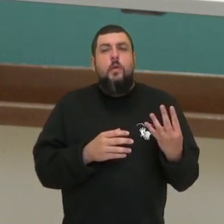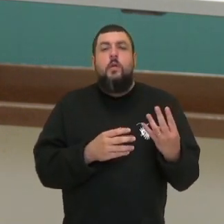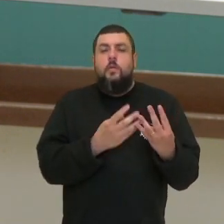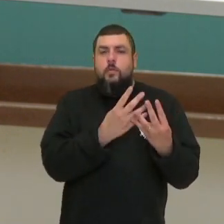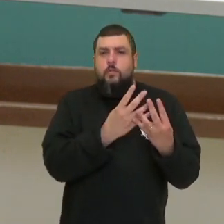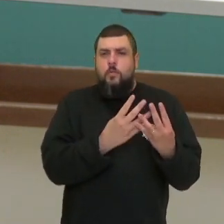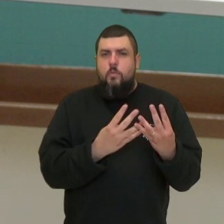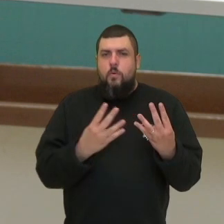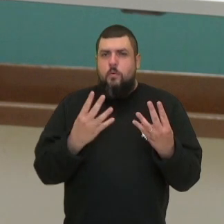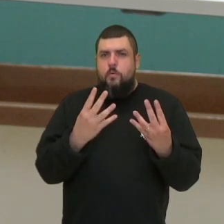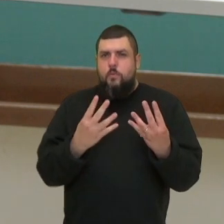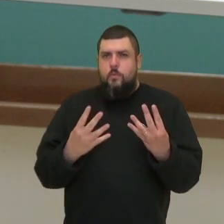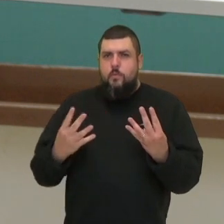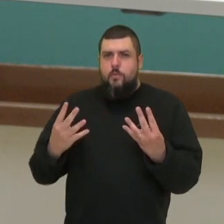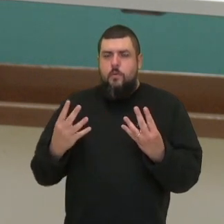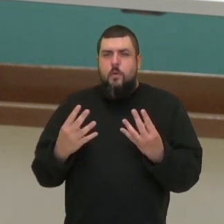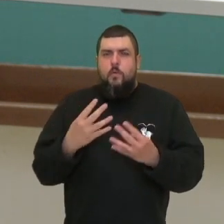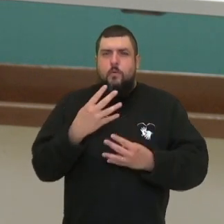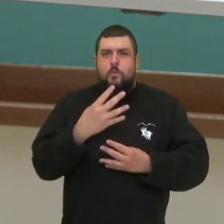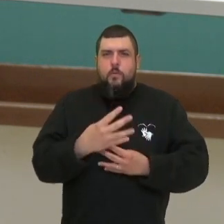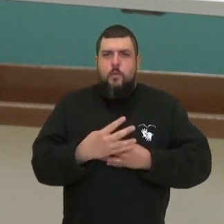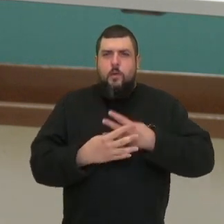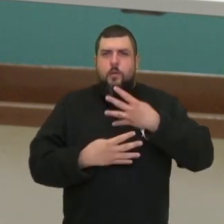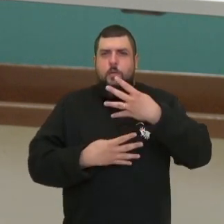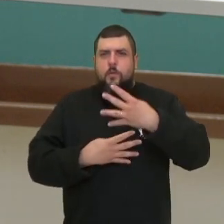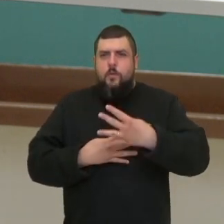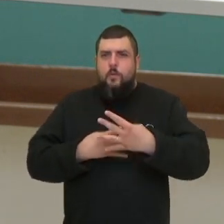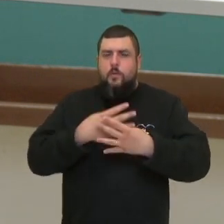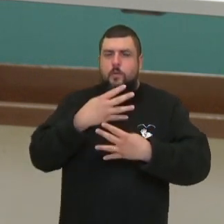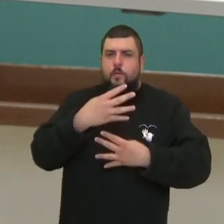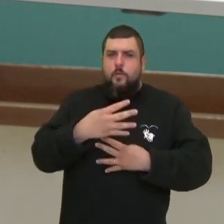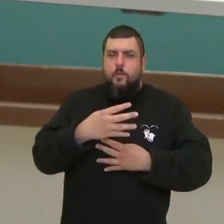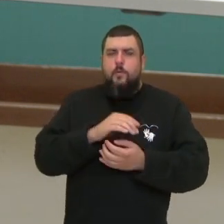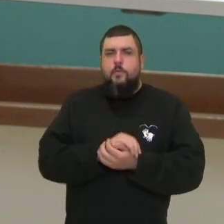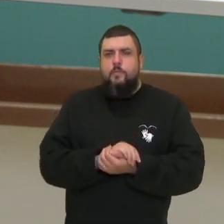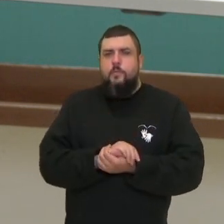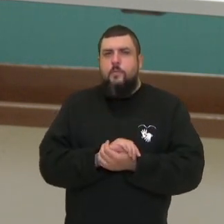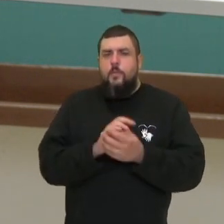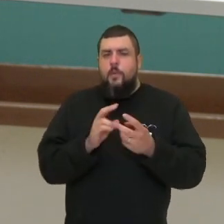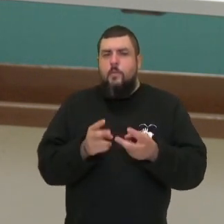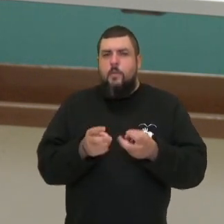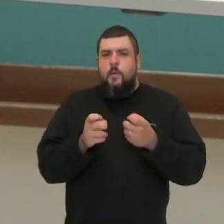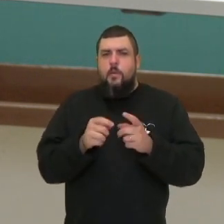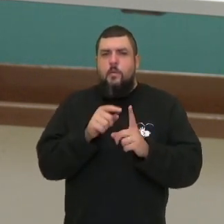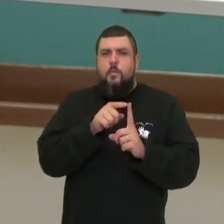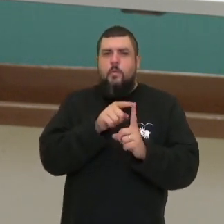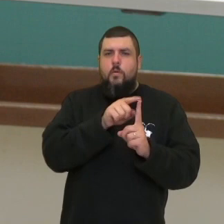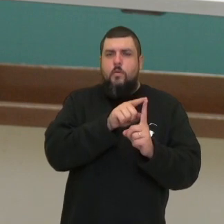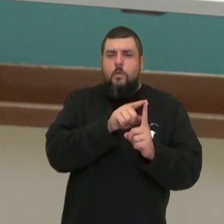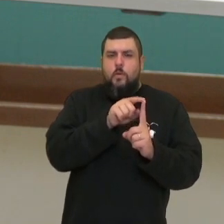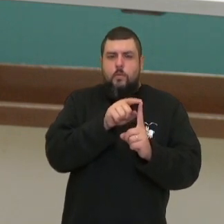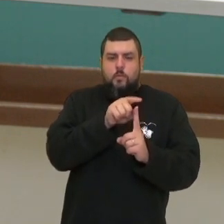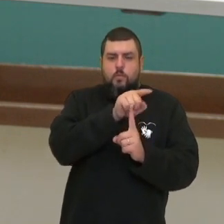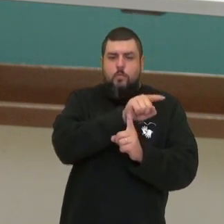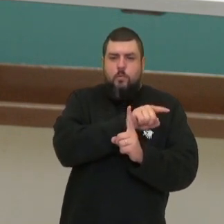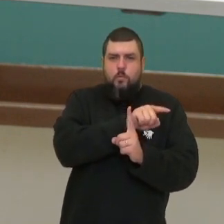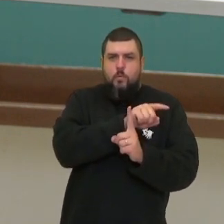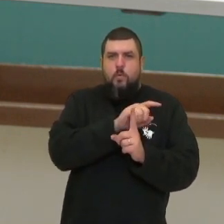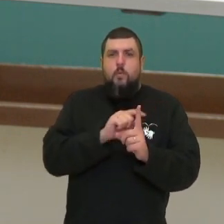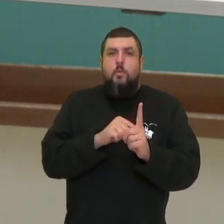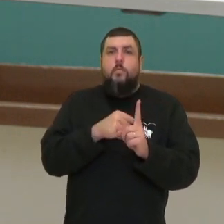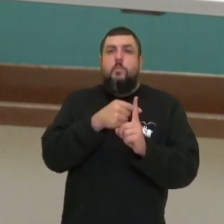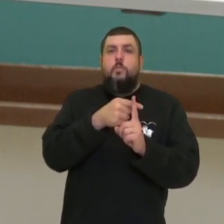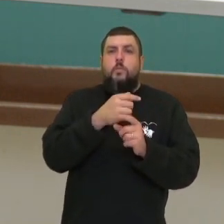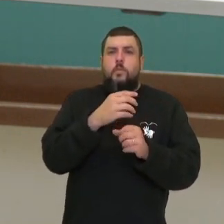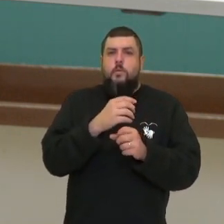padrão. Qual que é o padrão, pessoal? Sempre estou pegando o termo anterior e adicionando a ele o número